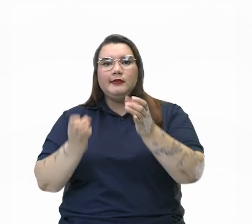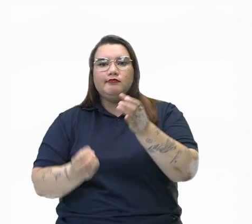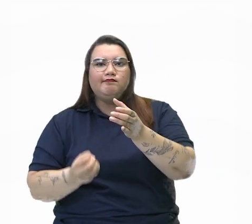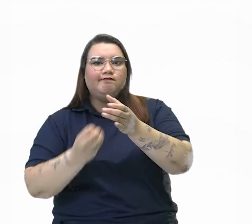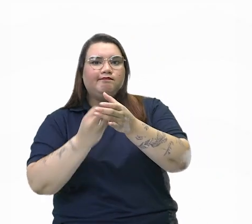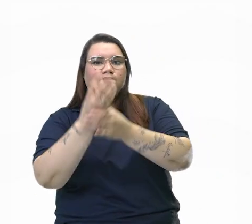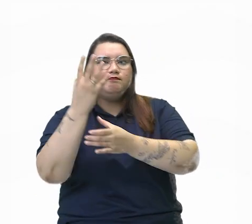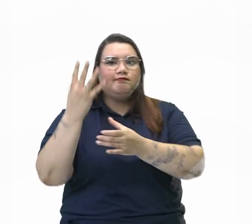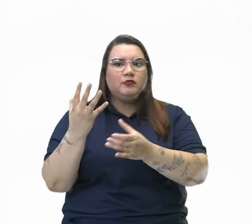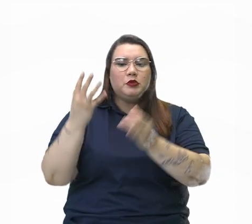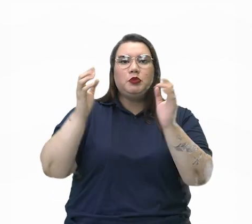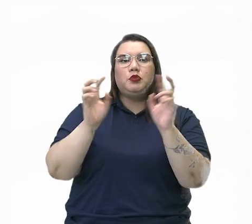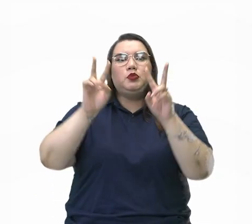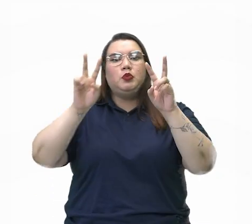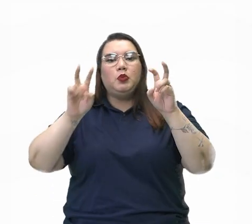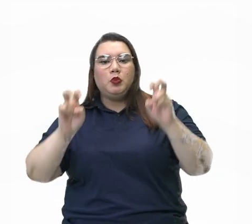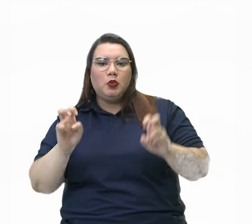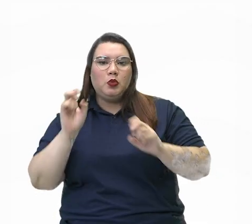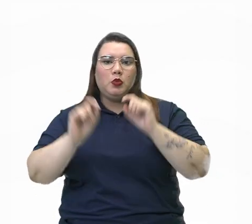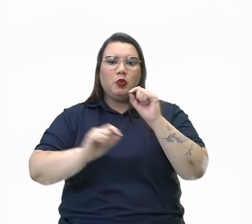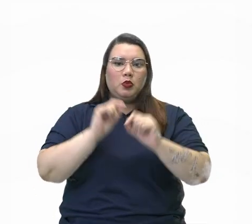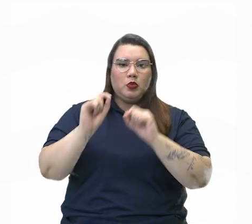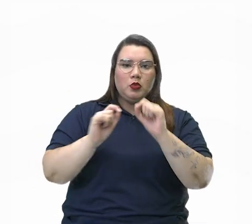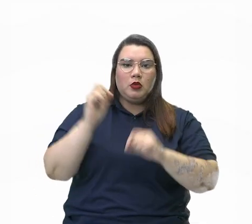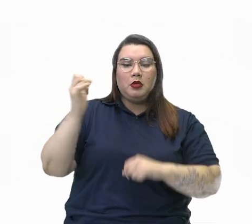essa natureza, sobre a